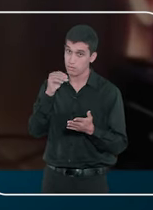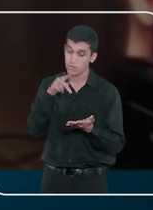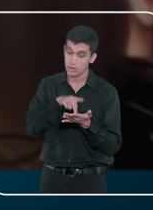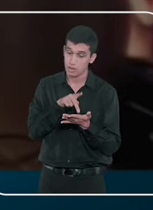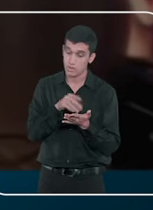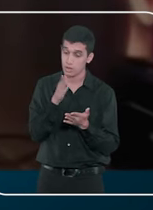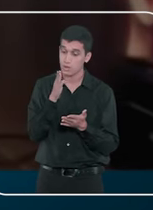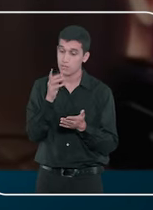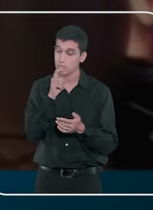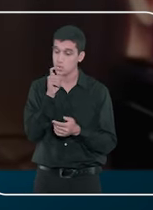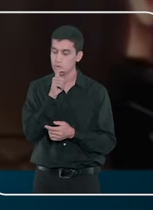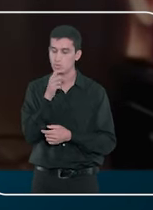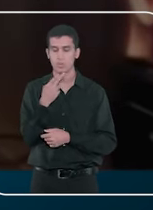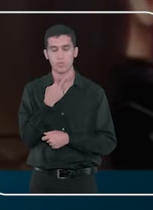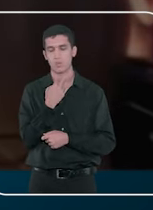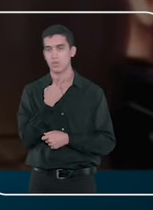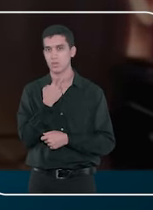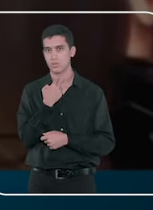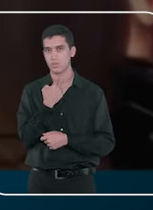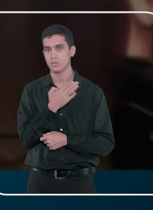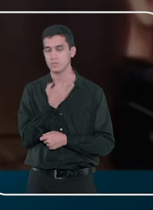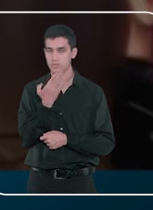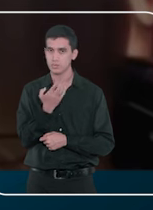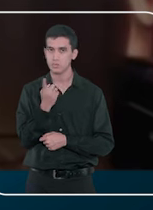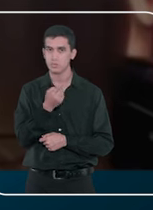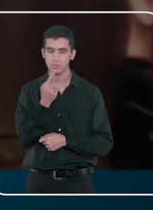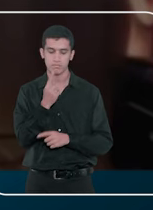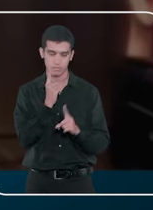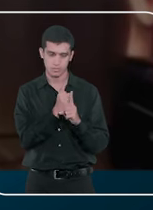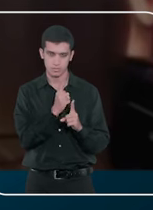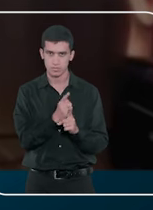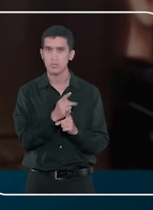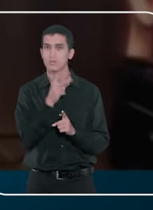recuar. Diferentemente, me parece ser a situação